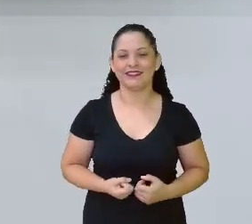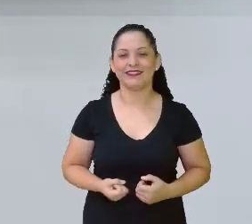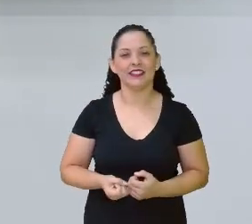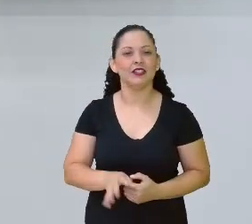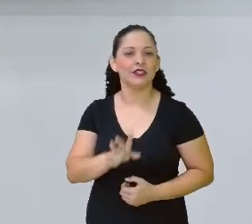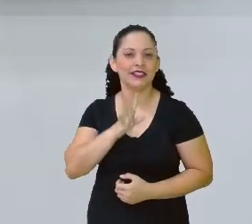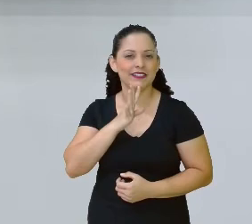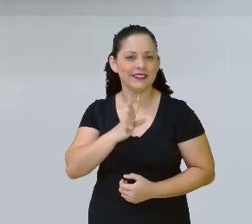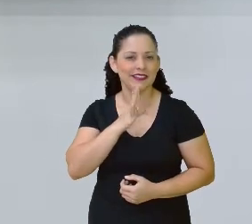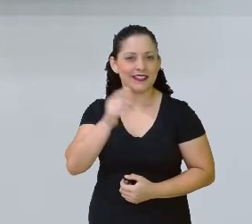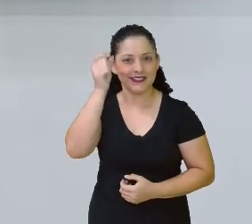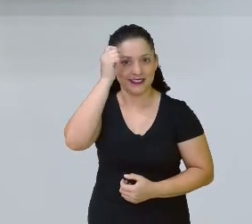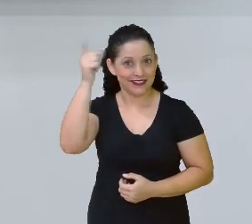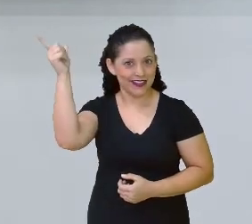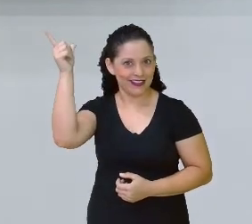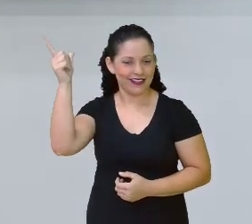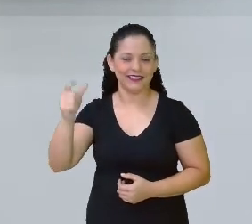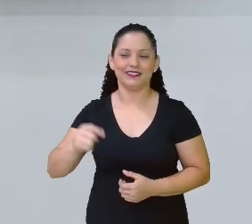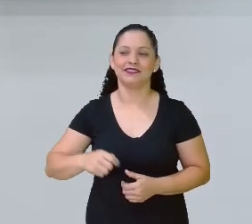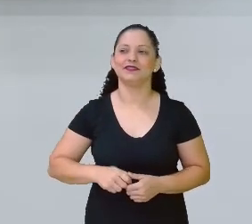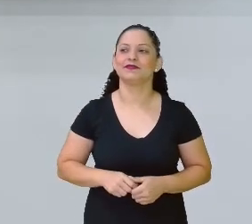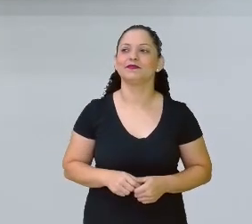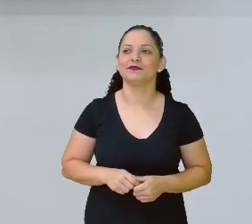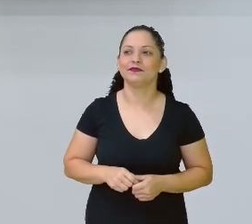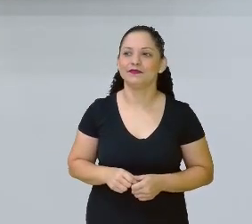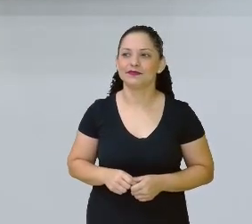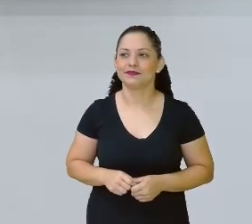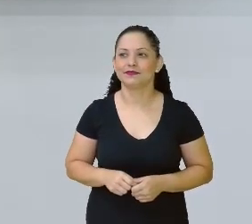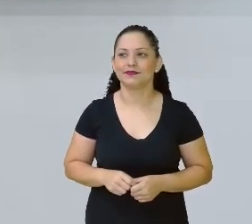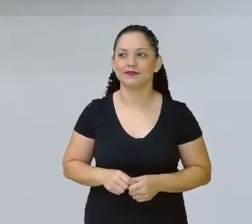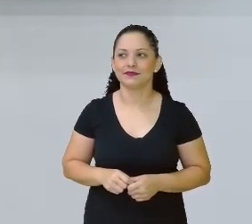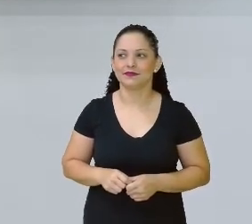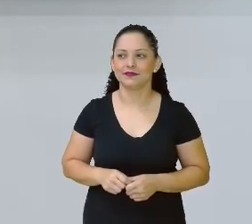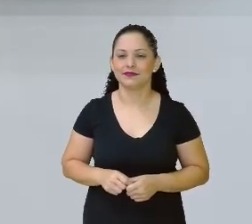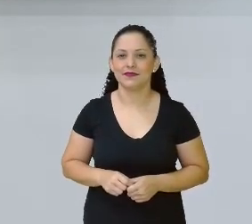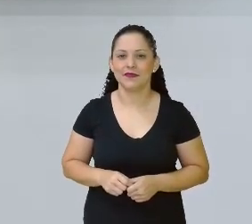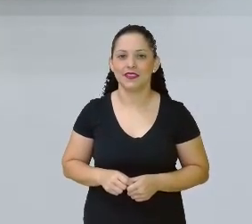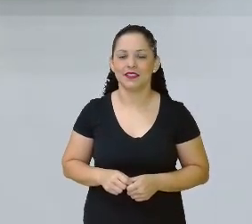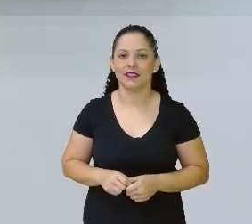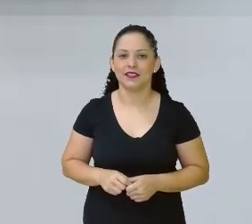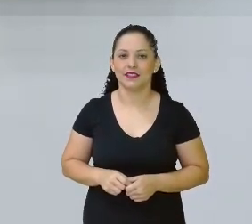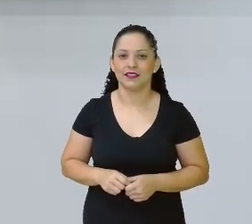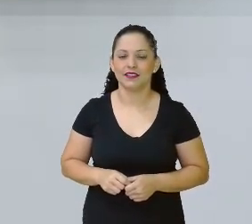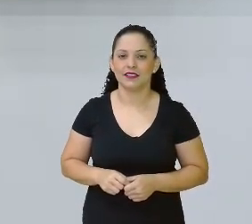ideia? Olha só. Eita, passou demais.